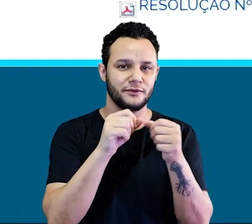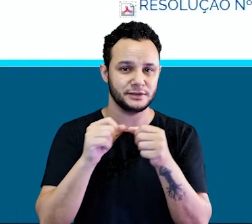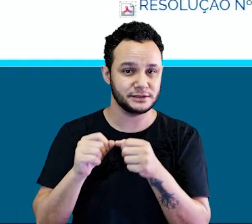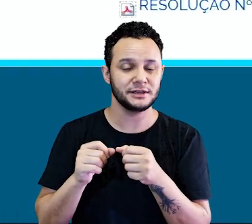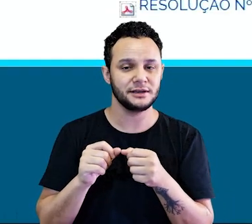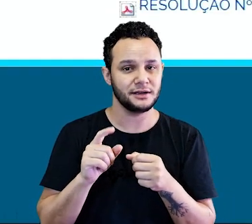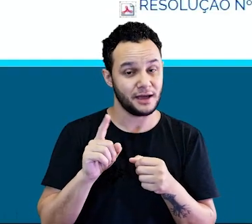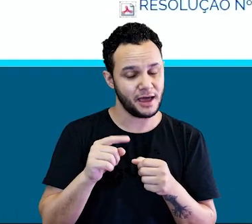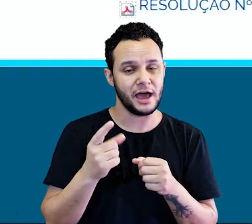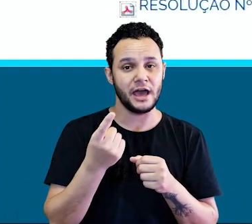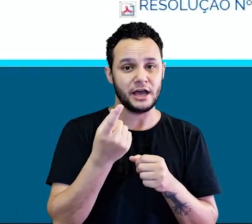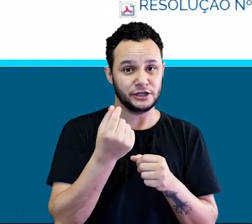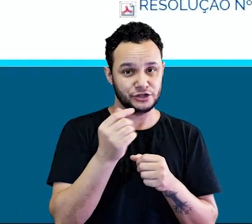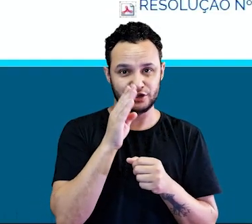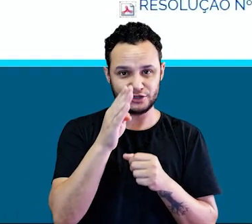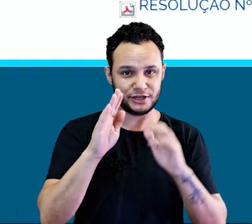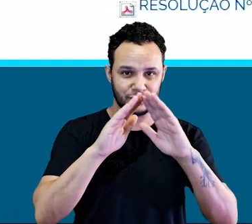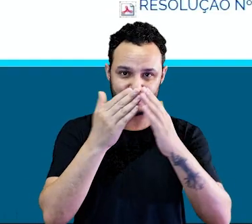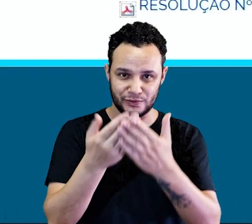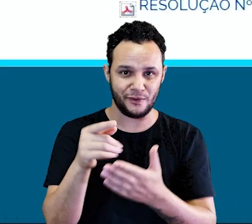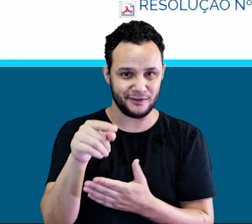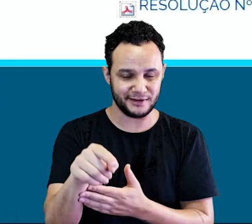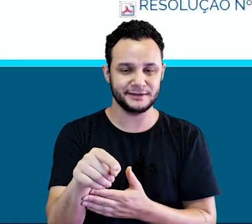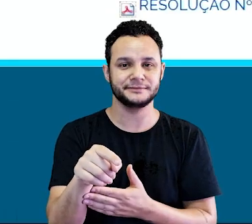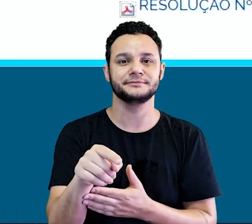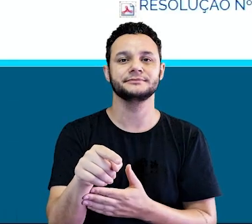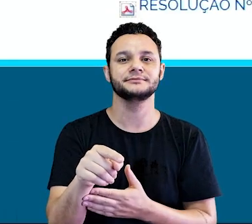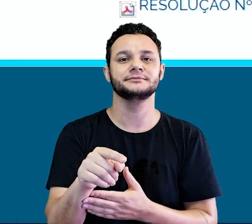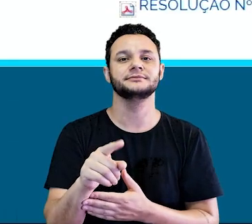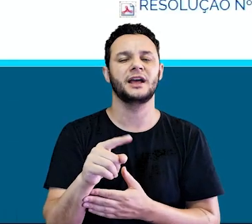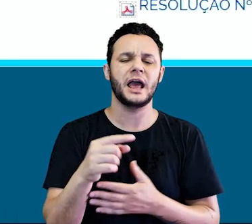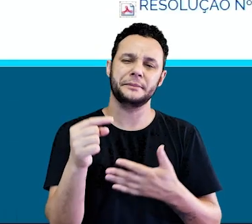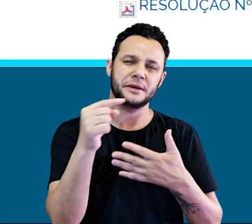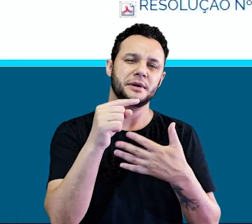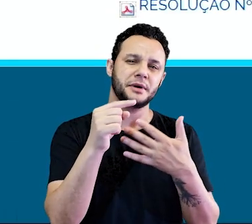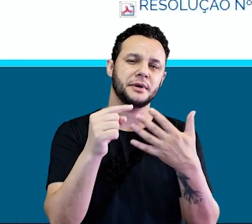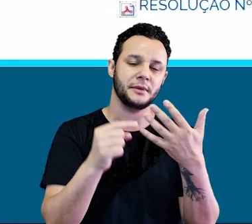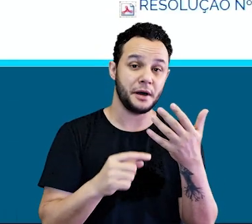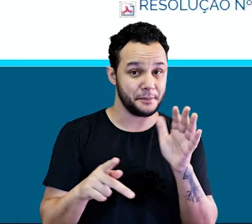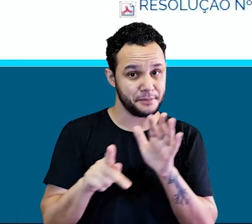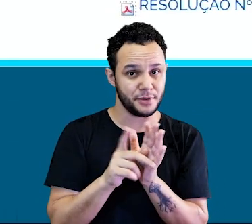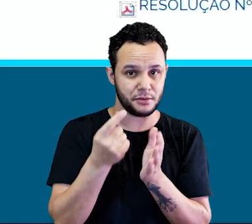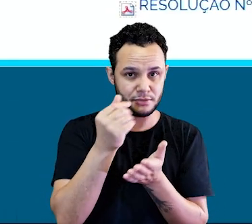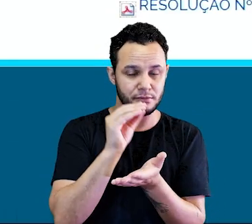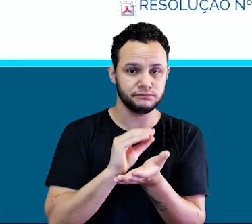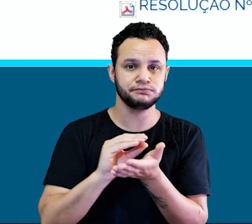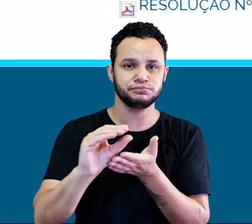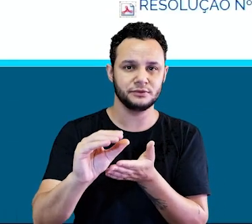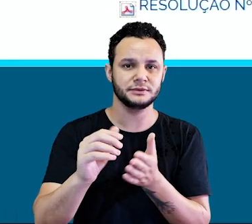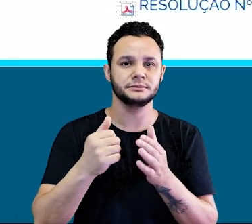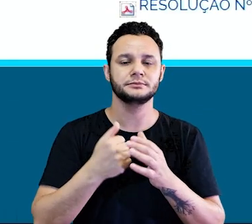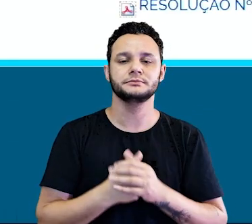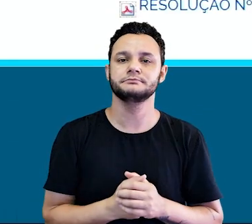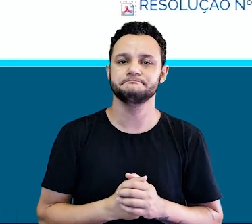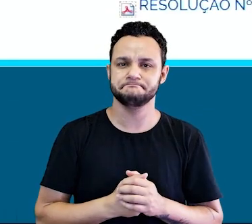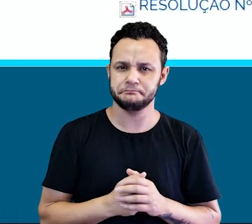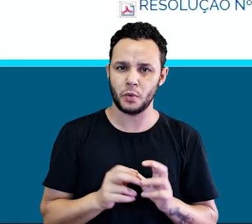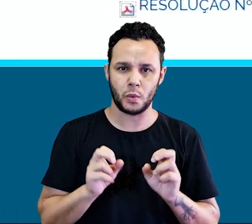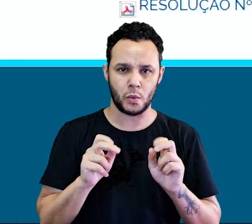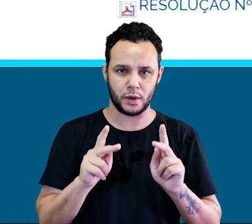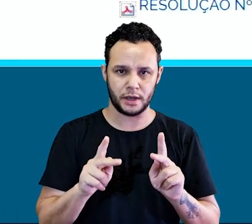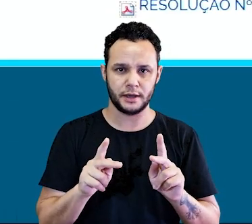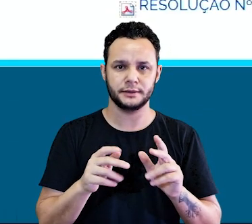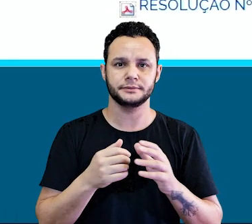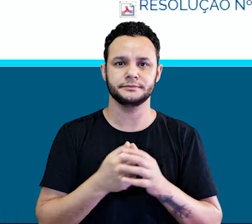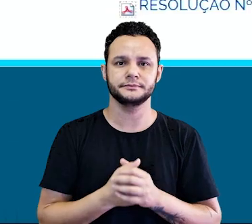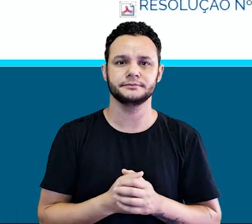né, do programa de dinheiro direto na escola, e também essas questões, né, mais específicas sobre o financiamento.